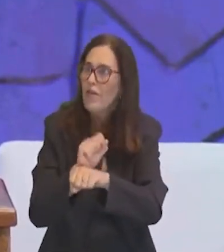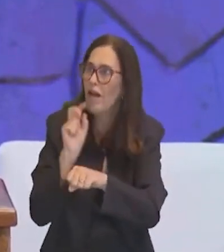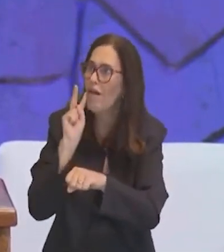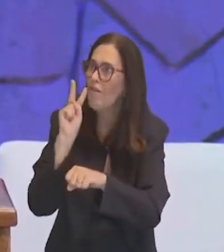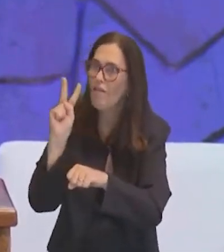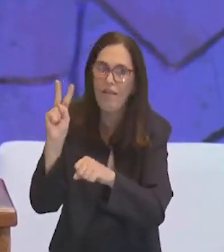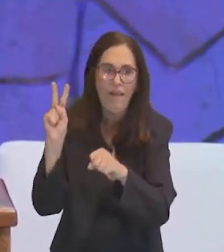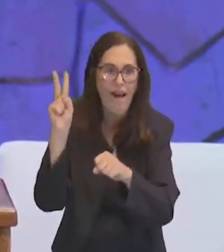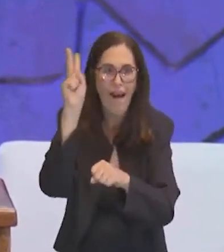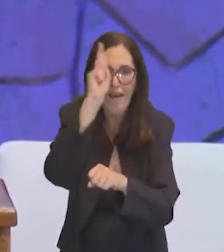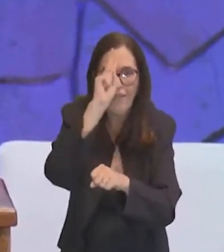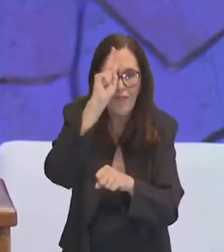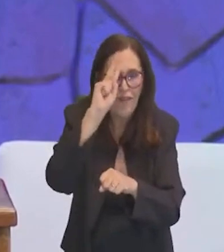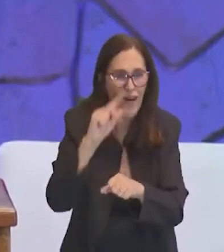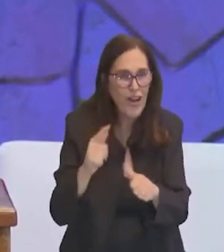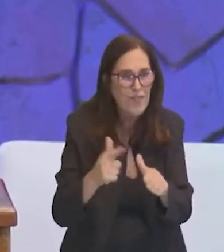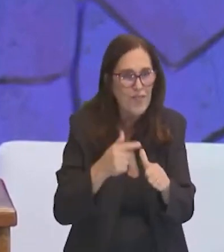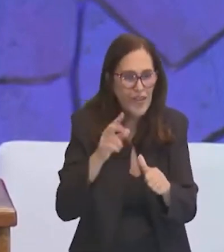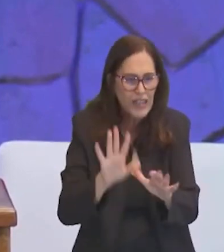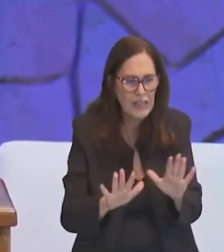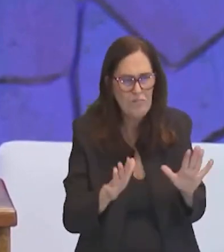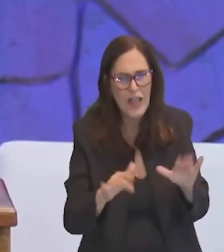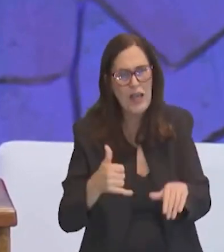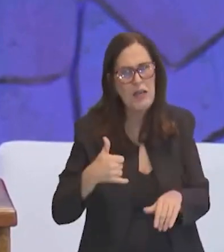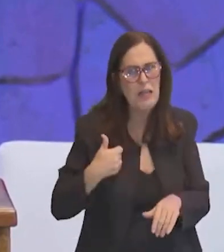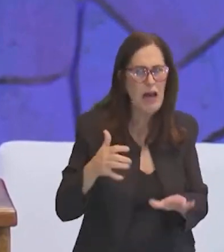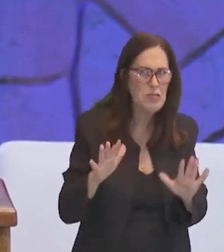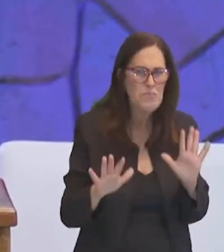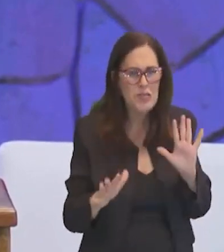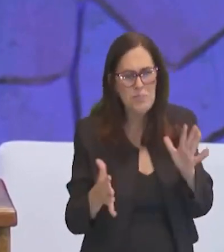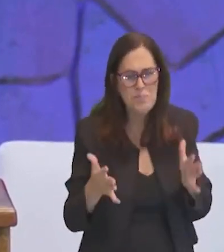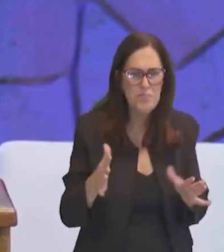vez, eu devia ter cerca de